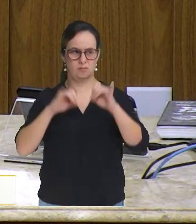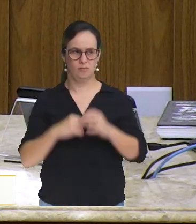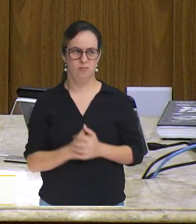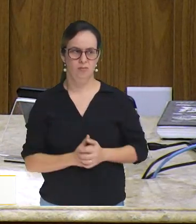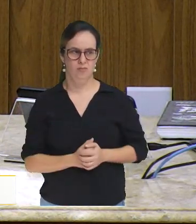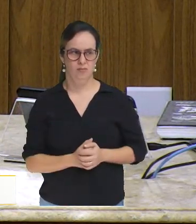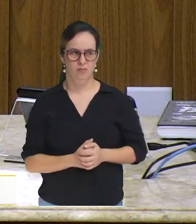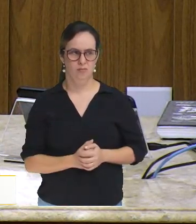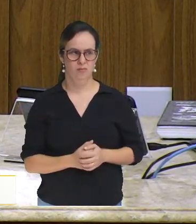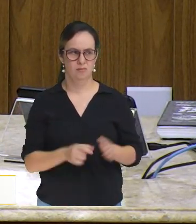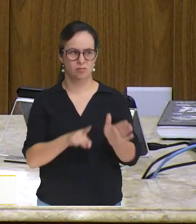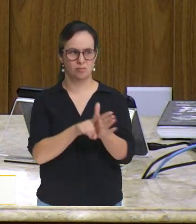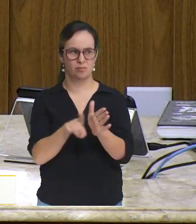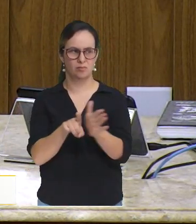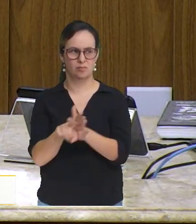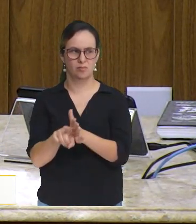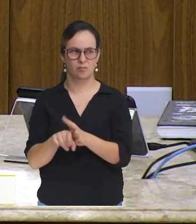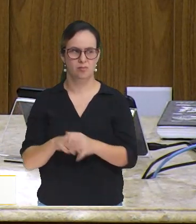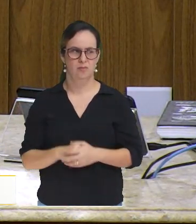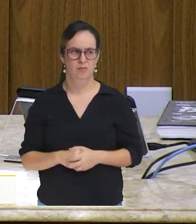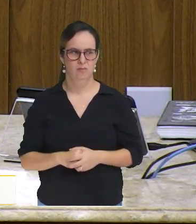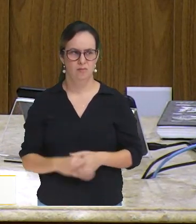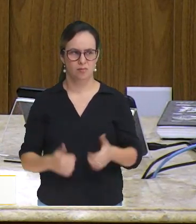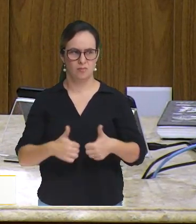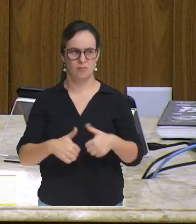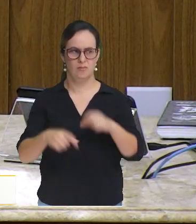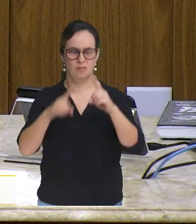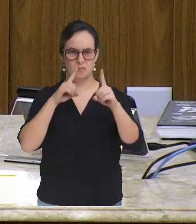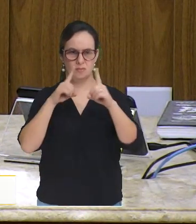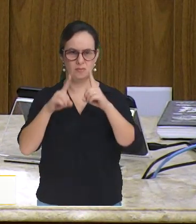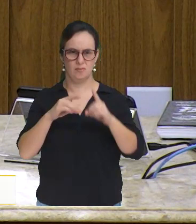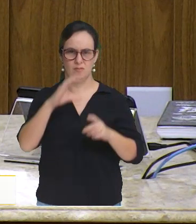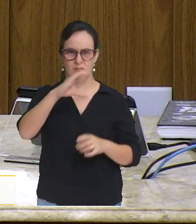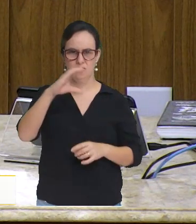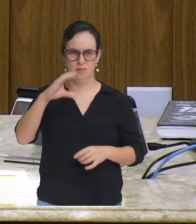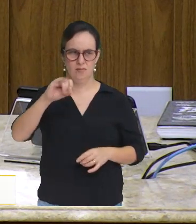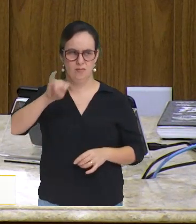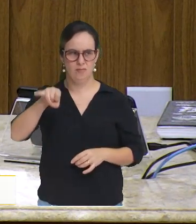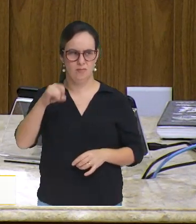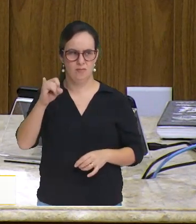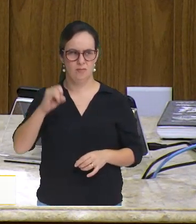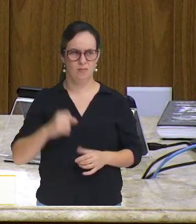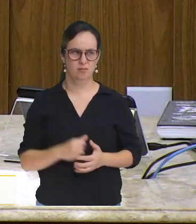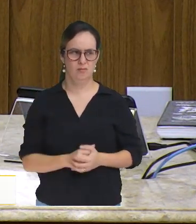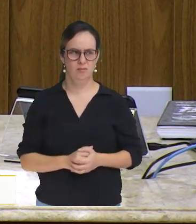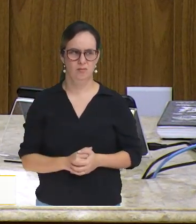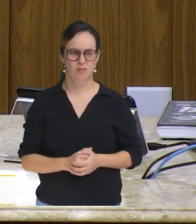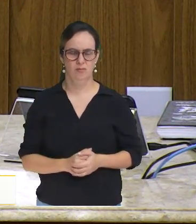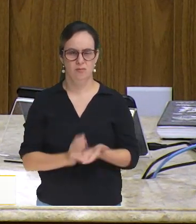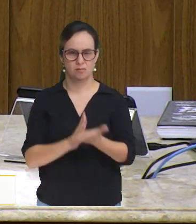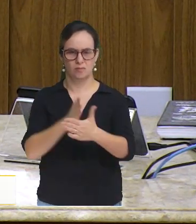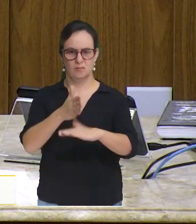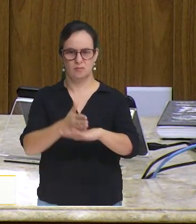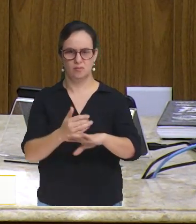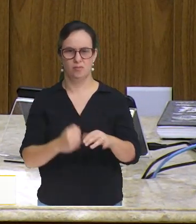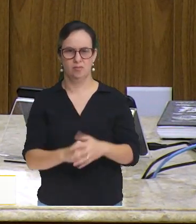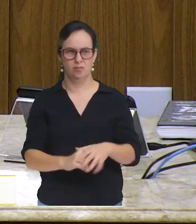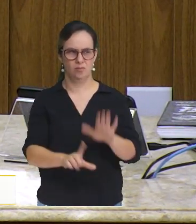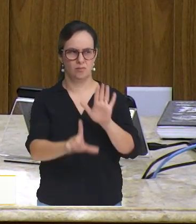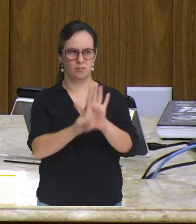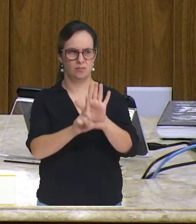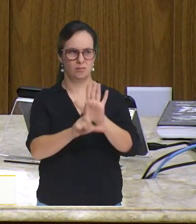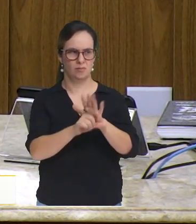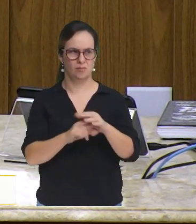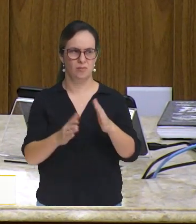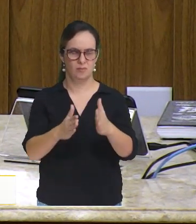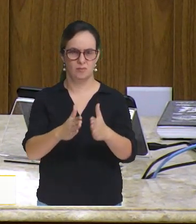esses questionamentos surgiram no âmbito da discussão da Comissão de Constituição e Justiça. E aí, por força regimental, o requerimento tem que partir da presidência da Comissão